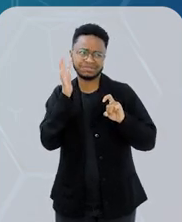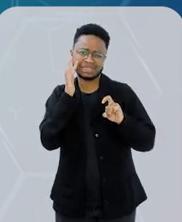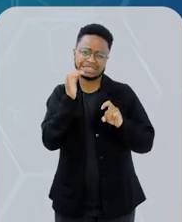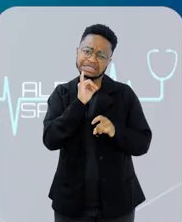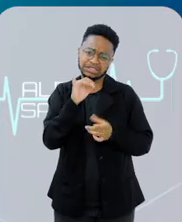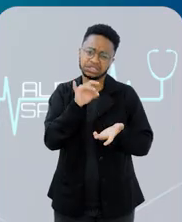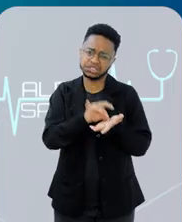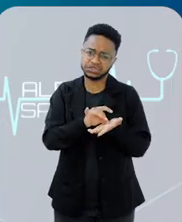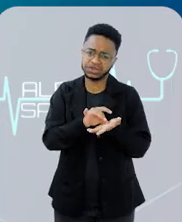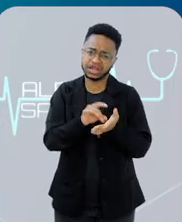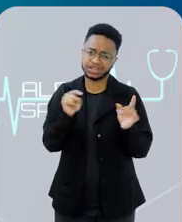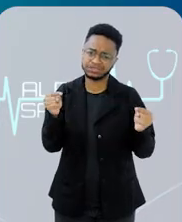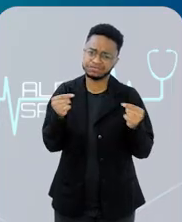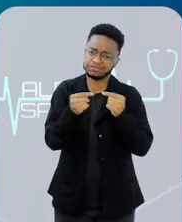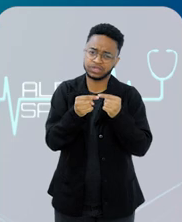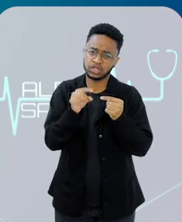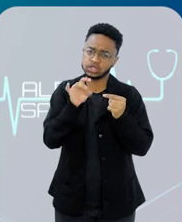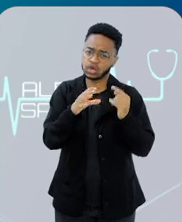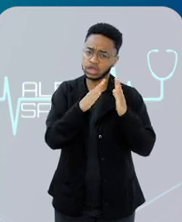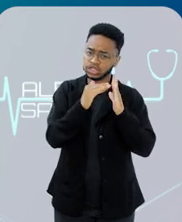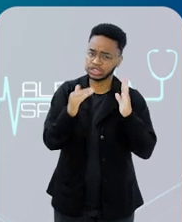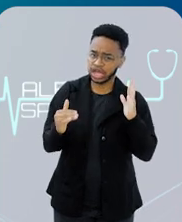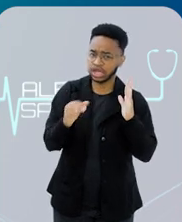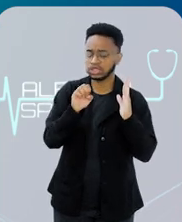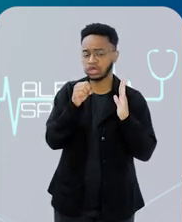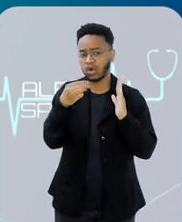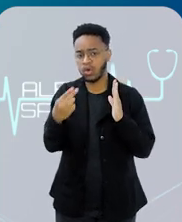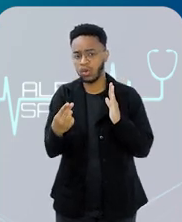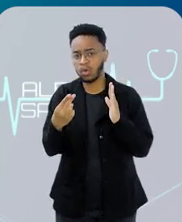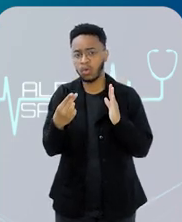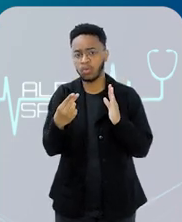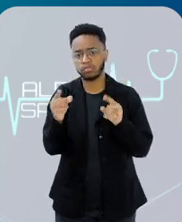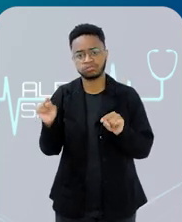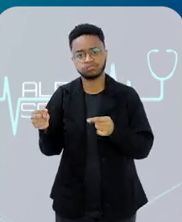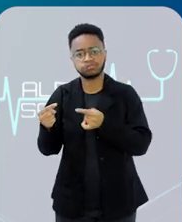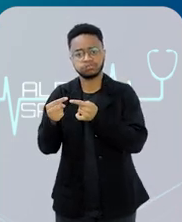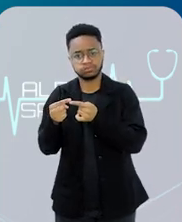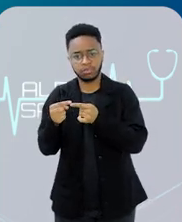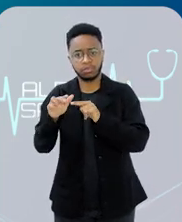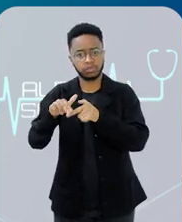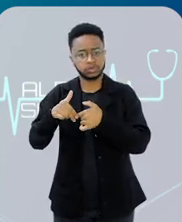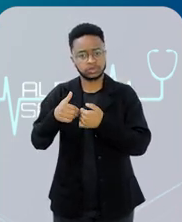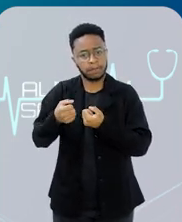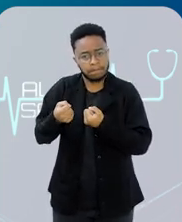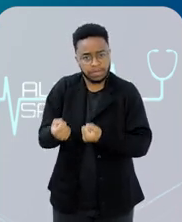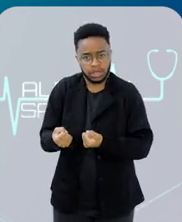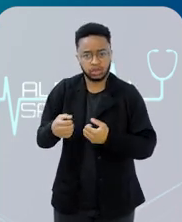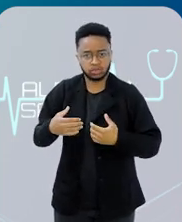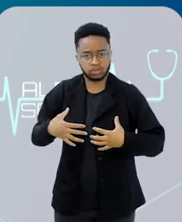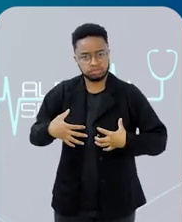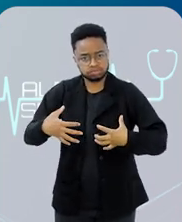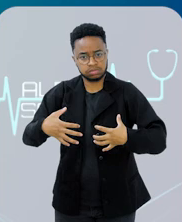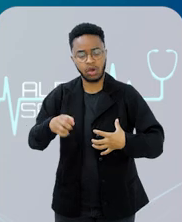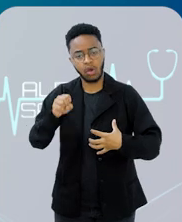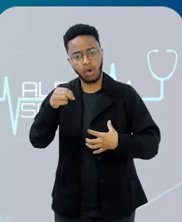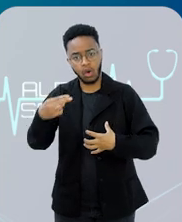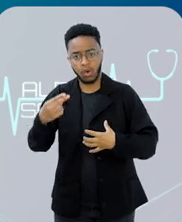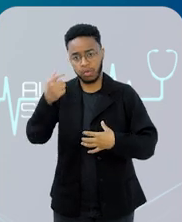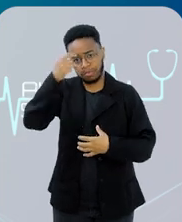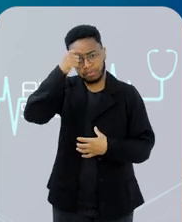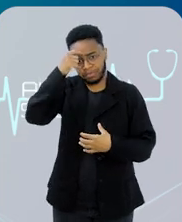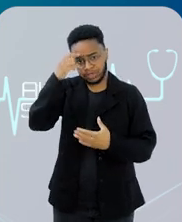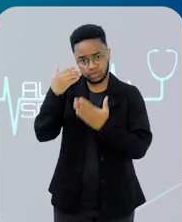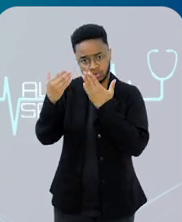questiona se seria uma queixa somente estética, de uma queixa importante do peso daquela mama ou do